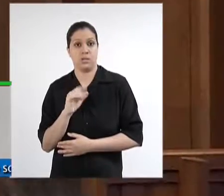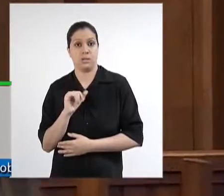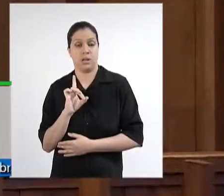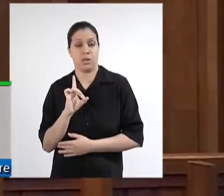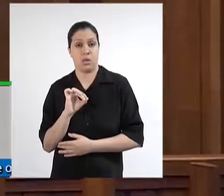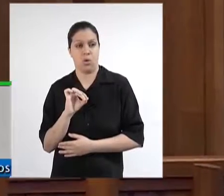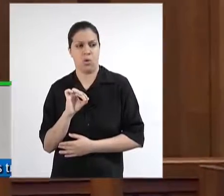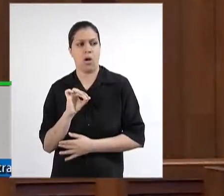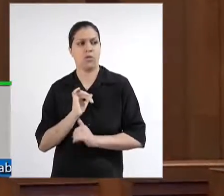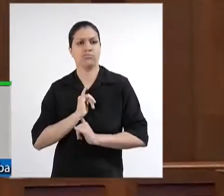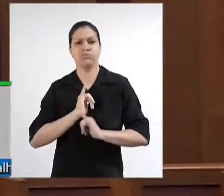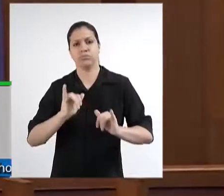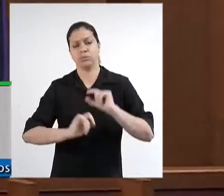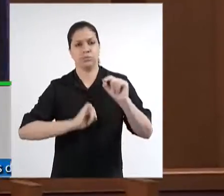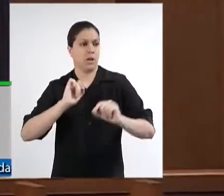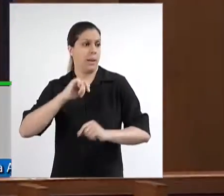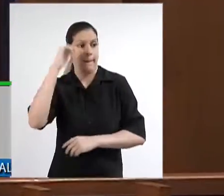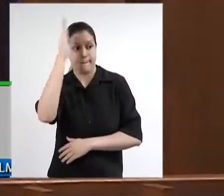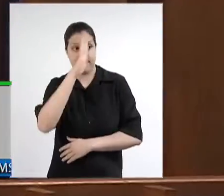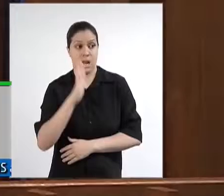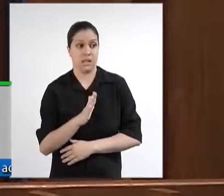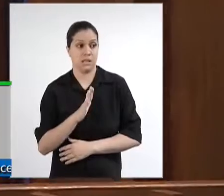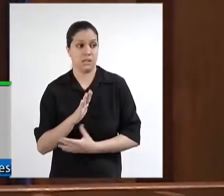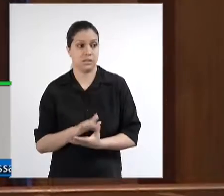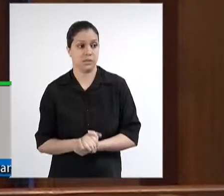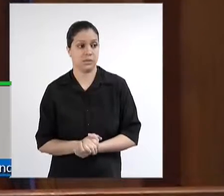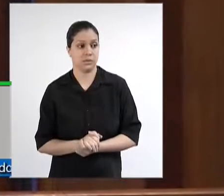tivemos a notícia que o Brasil é o